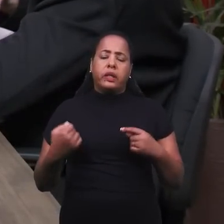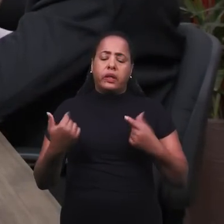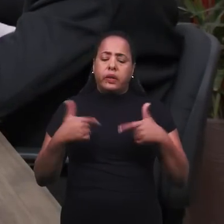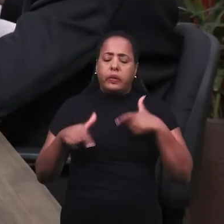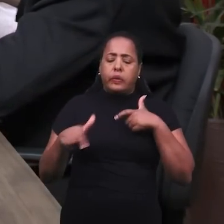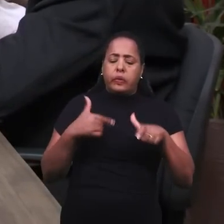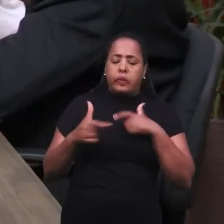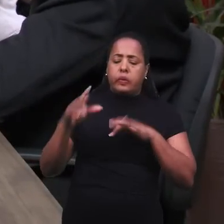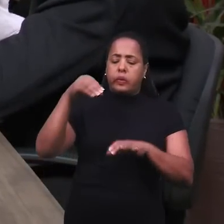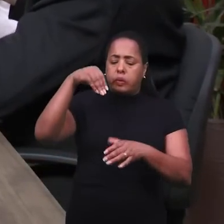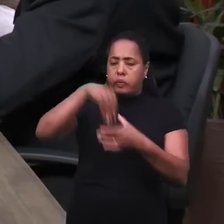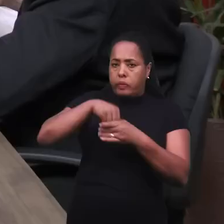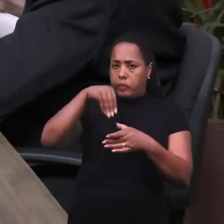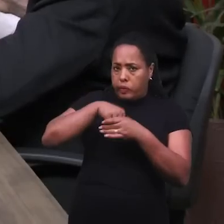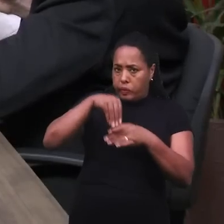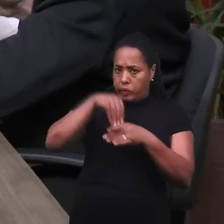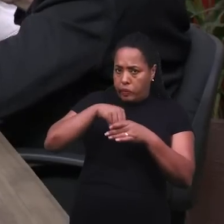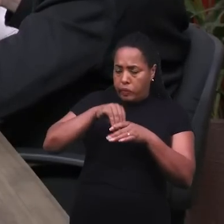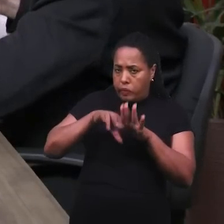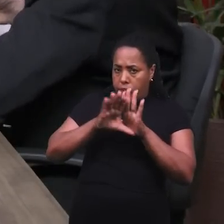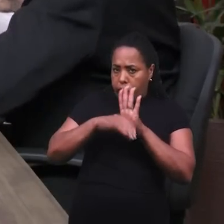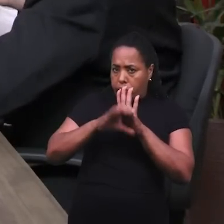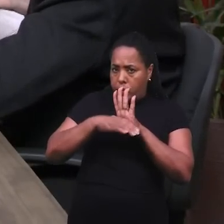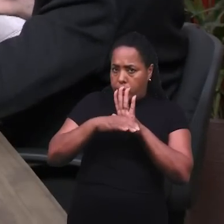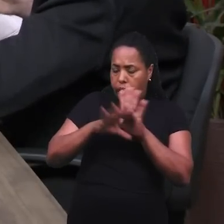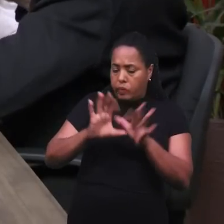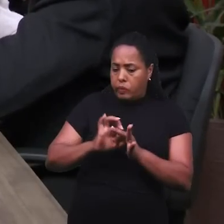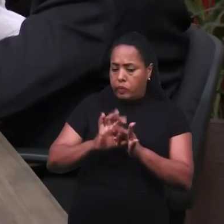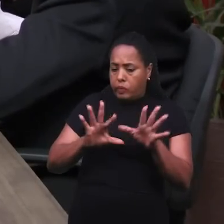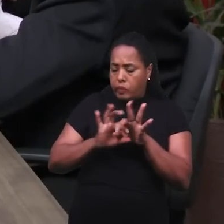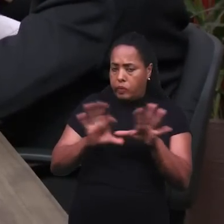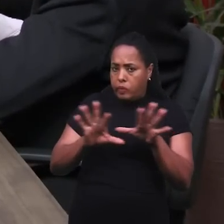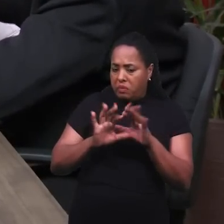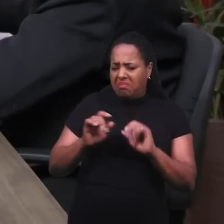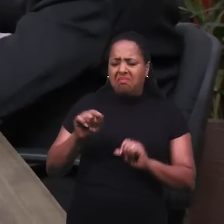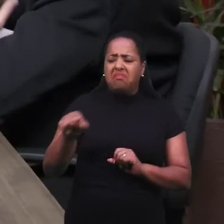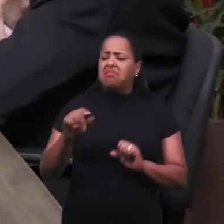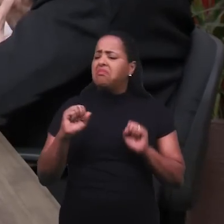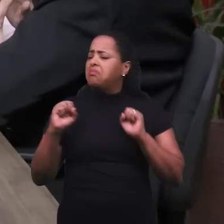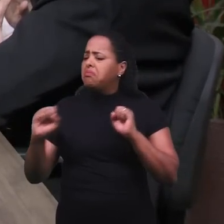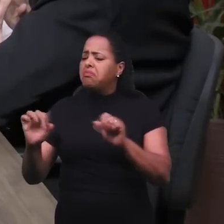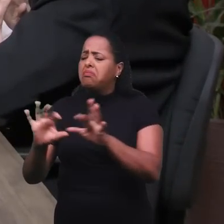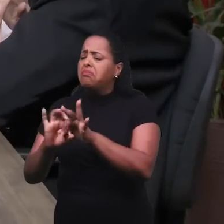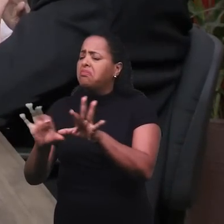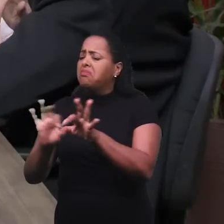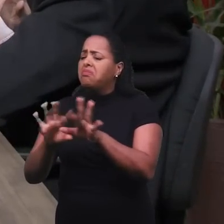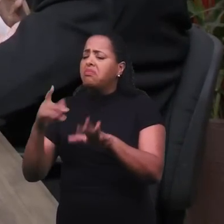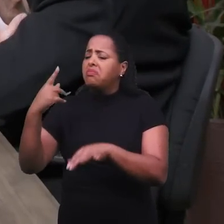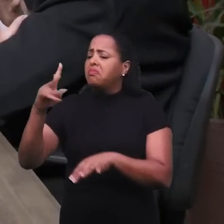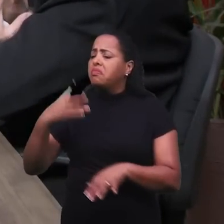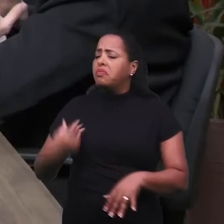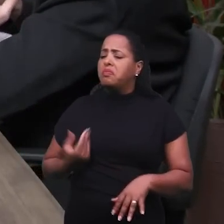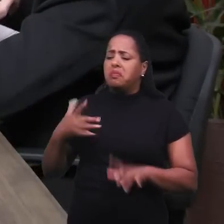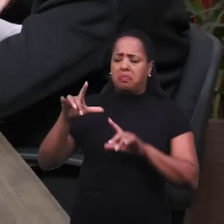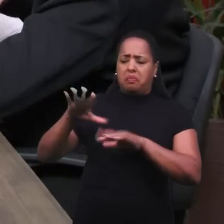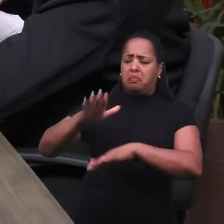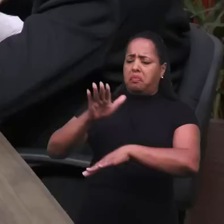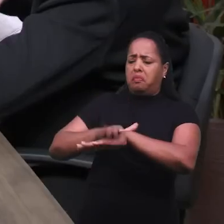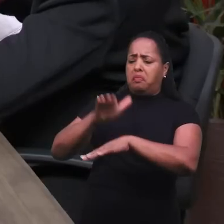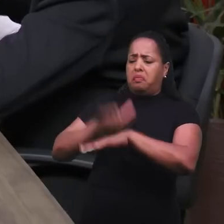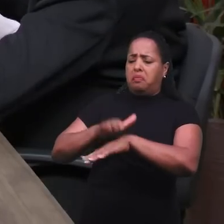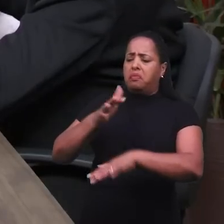quando é trabalhado esses conceitos, né, a liberdade, você pode ser o que você quiser, né, você tem